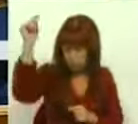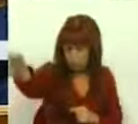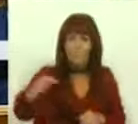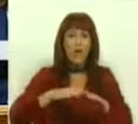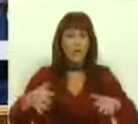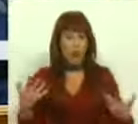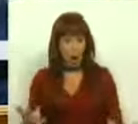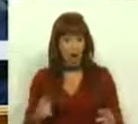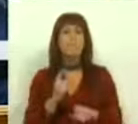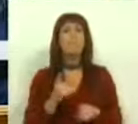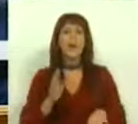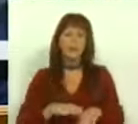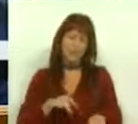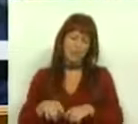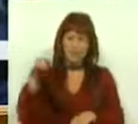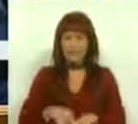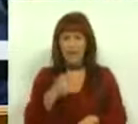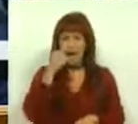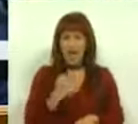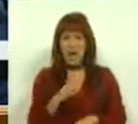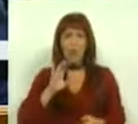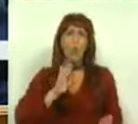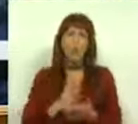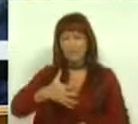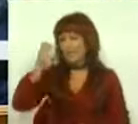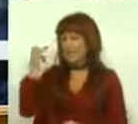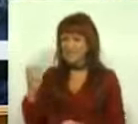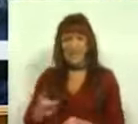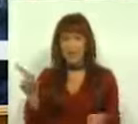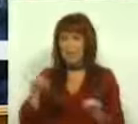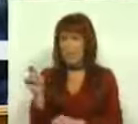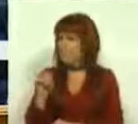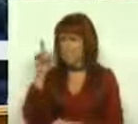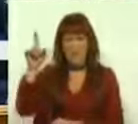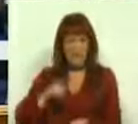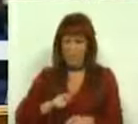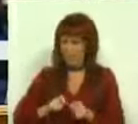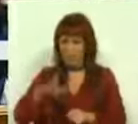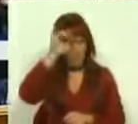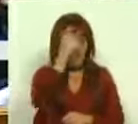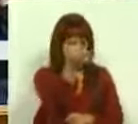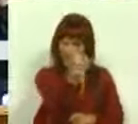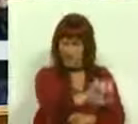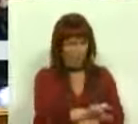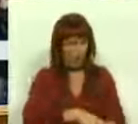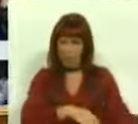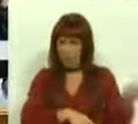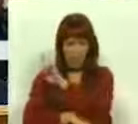e o nível atual se deve às políticas erradas dos últimos 15 anos e não aos 6 meses de mandato deste Governo.